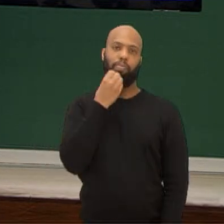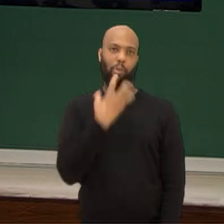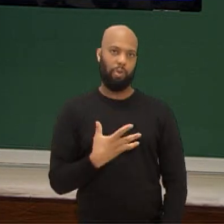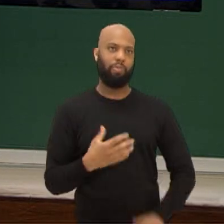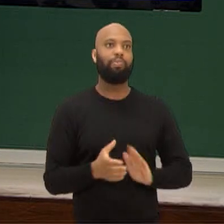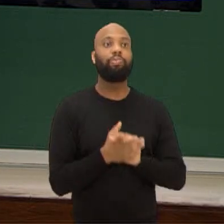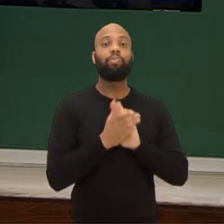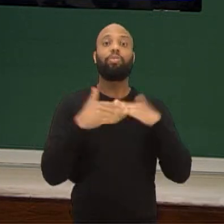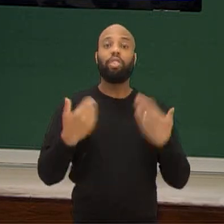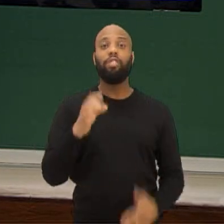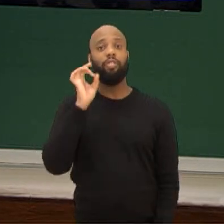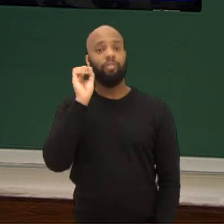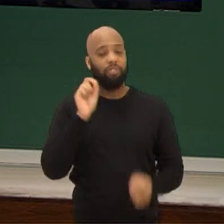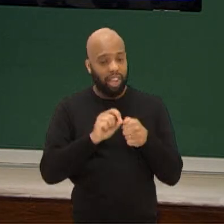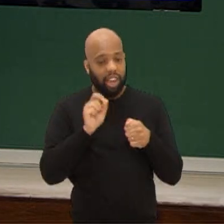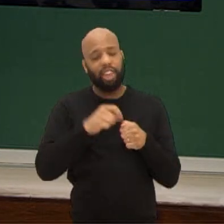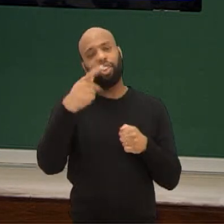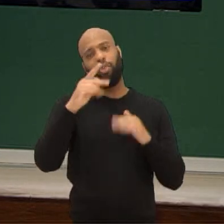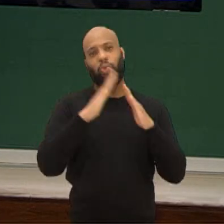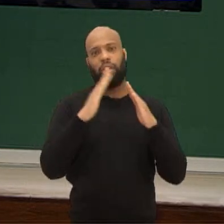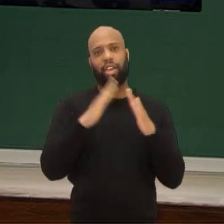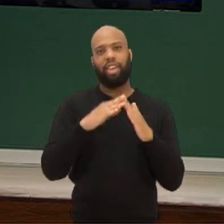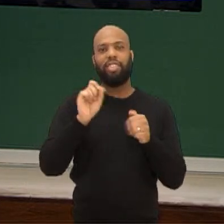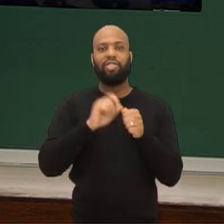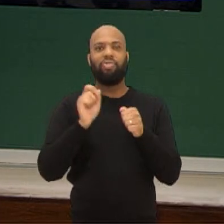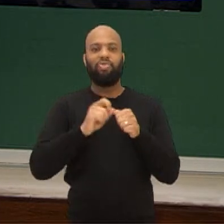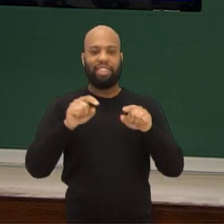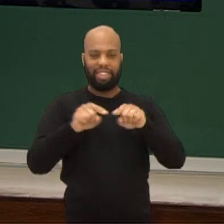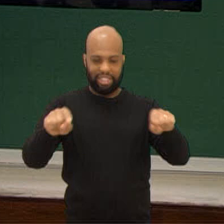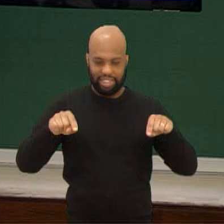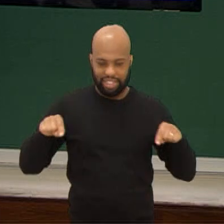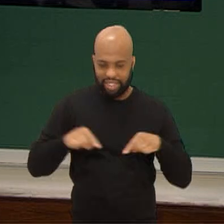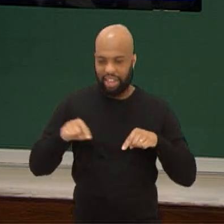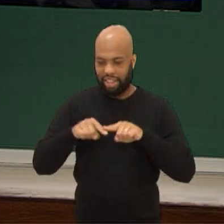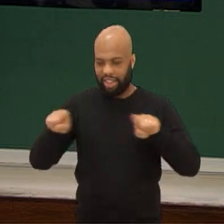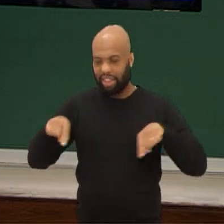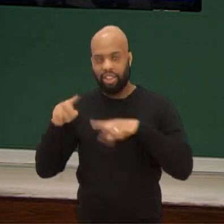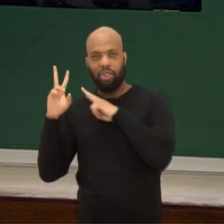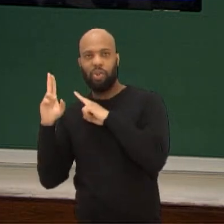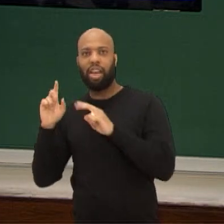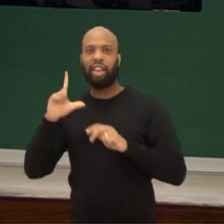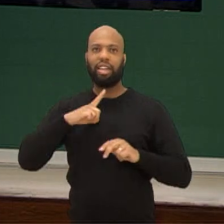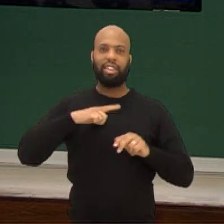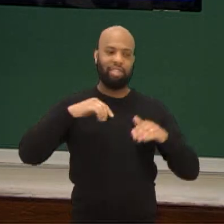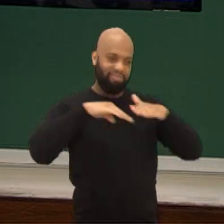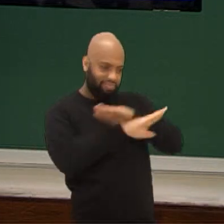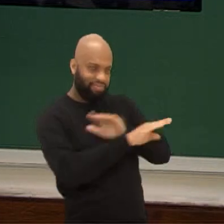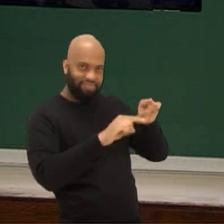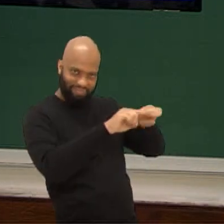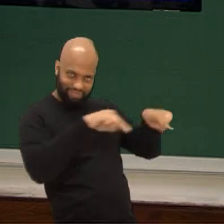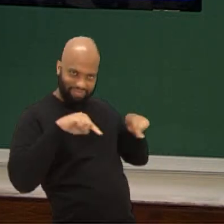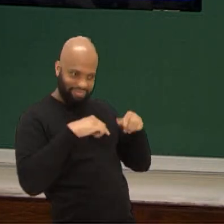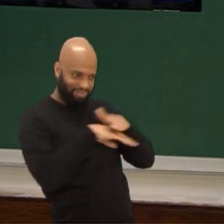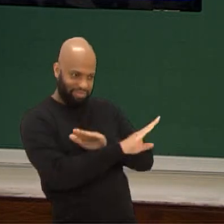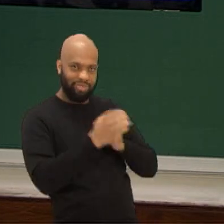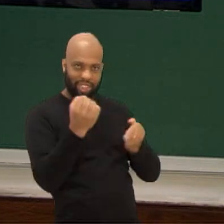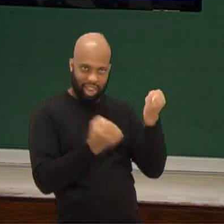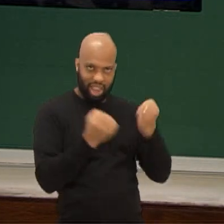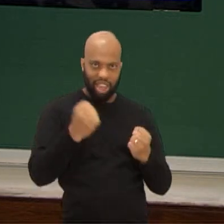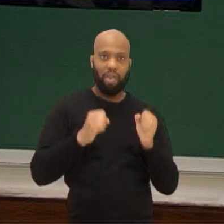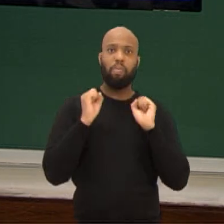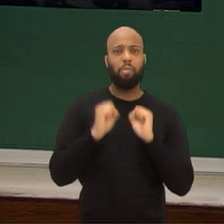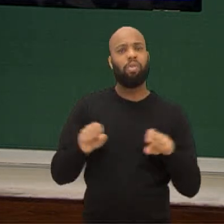eu faço em casa, pratico na minha sala, pratico no meu quarto, pratico isso, eu tenho uma garagem, eu pratico na garagem, pratico no